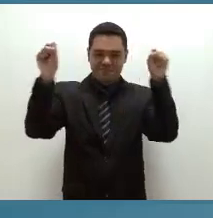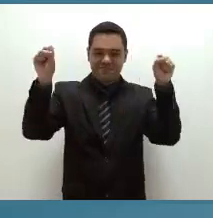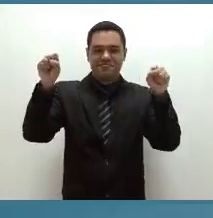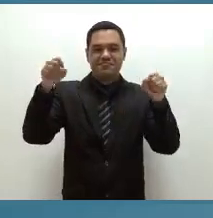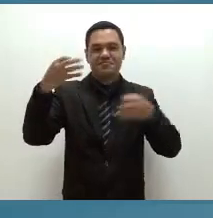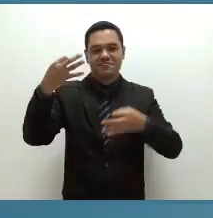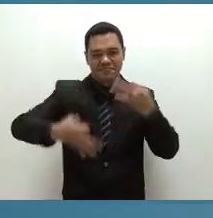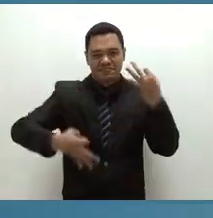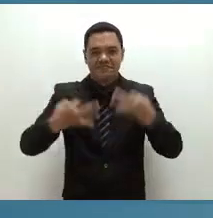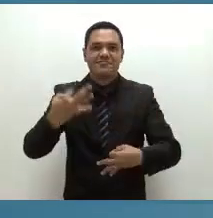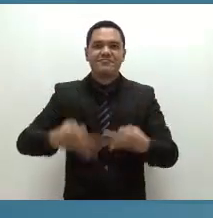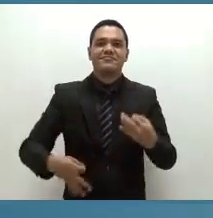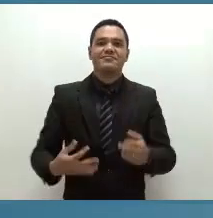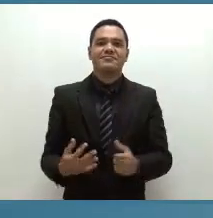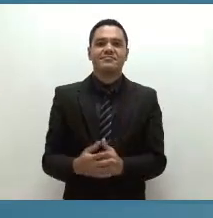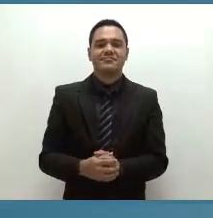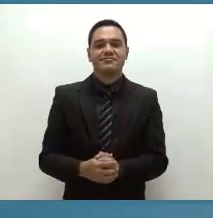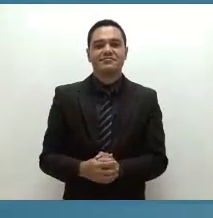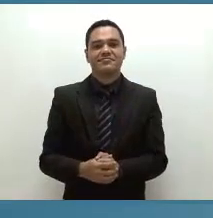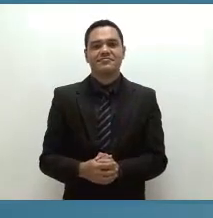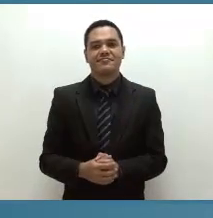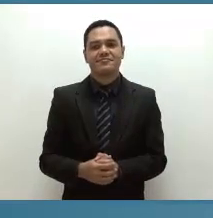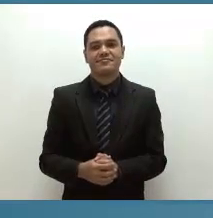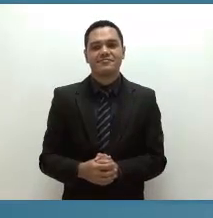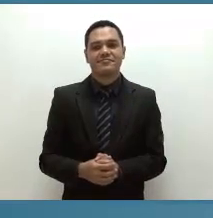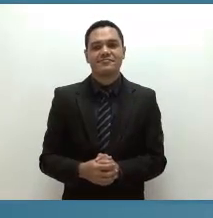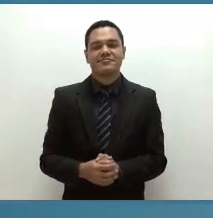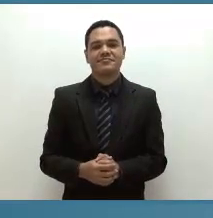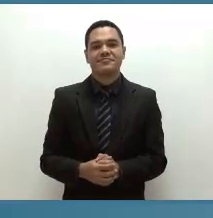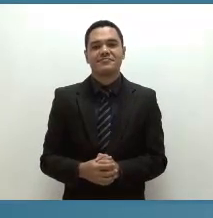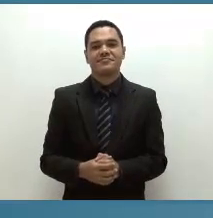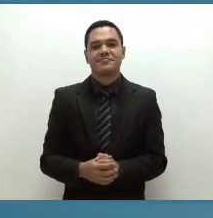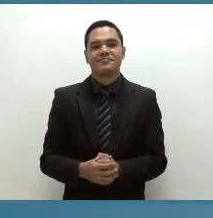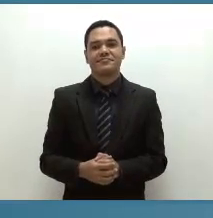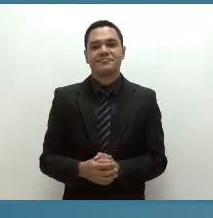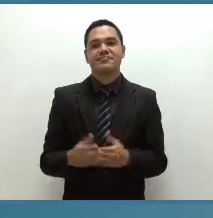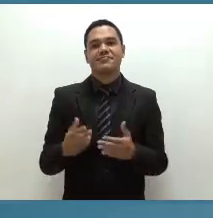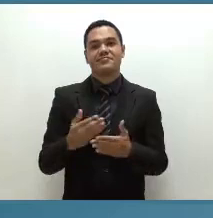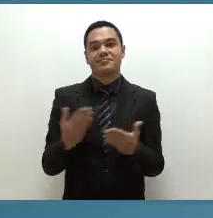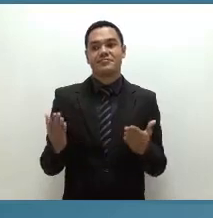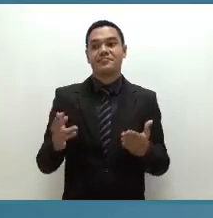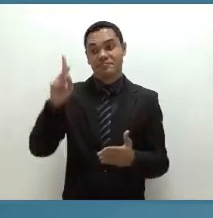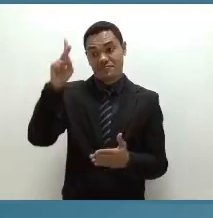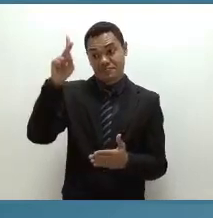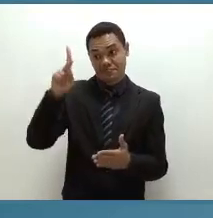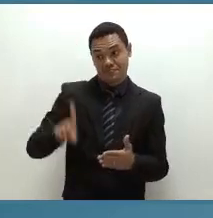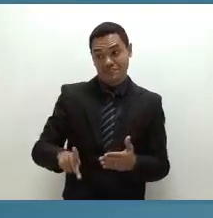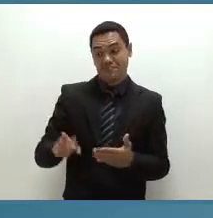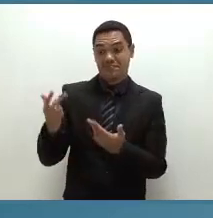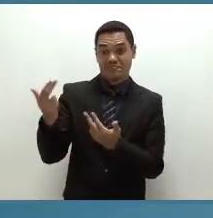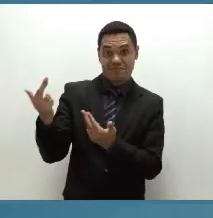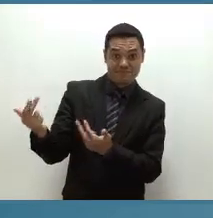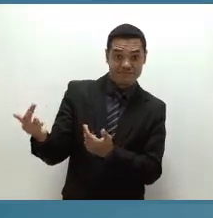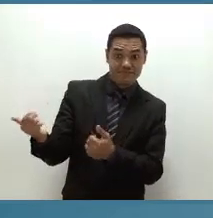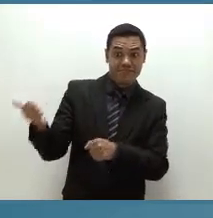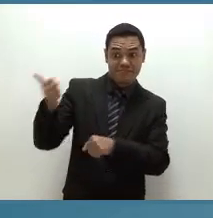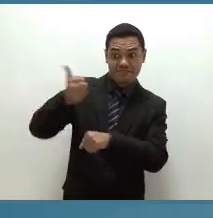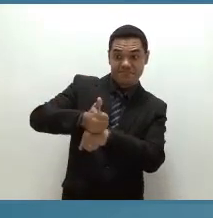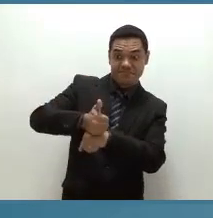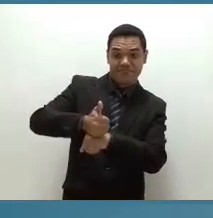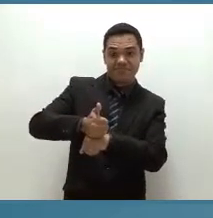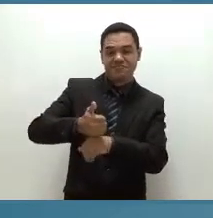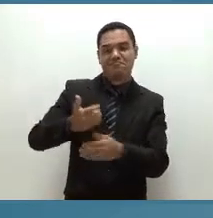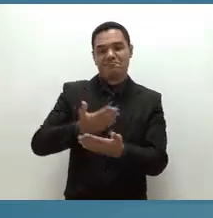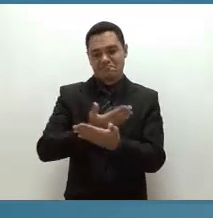linha, seguindo a linha da presidência de praxe